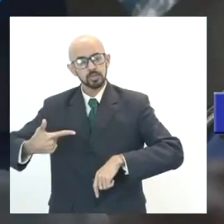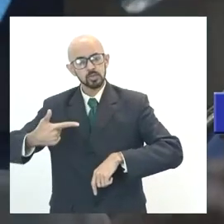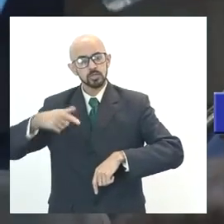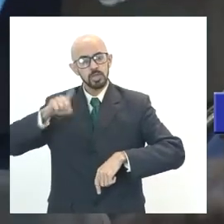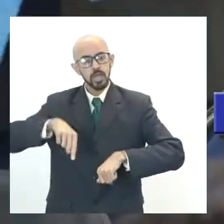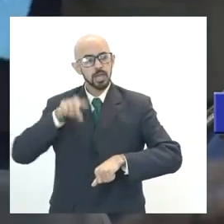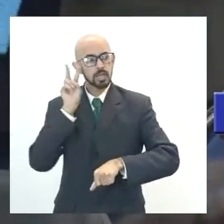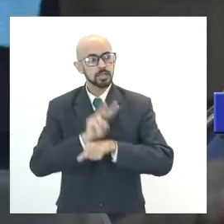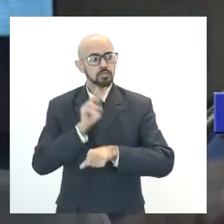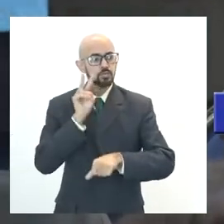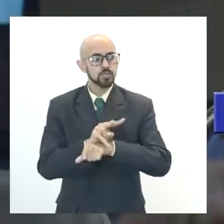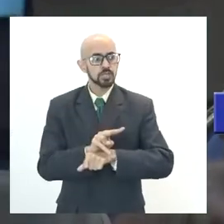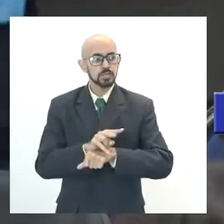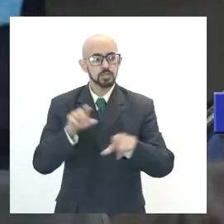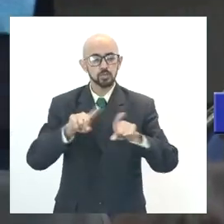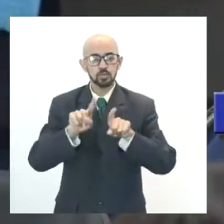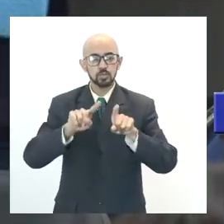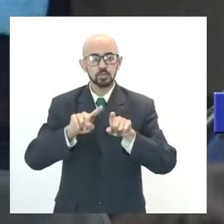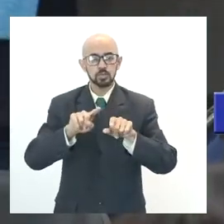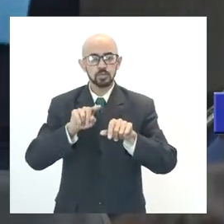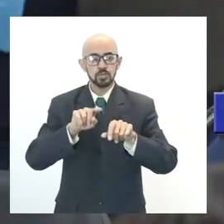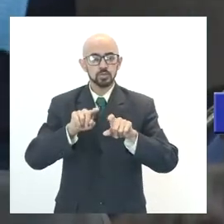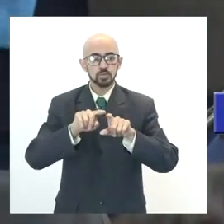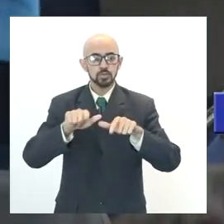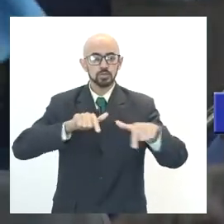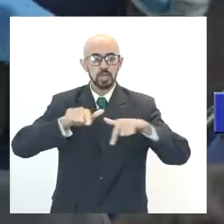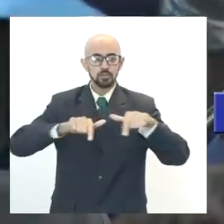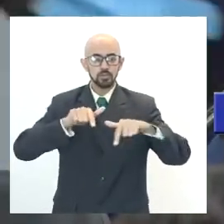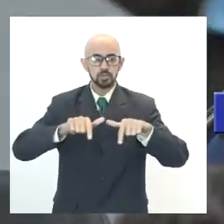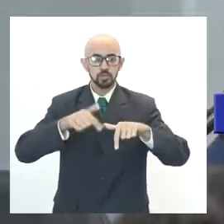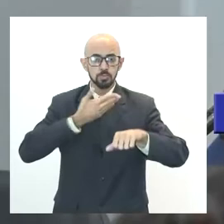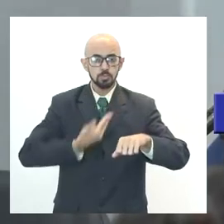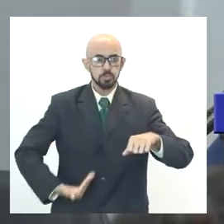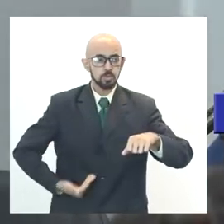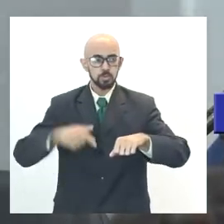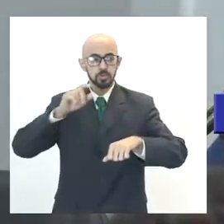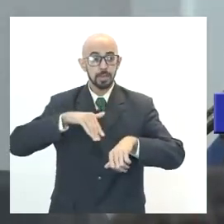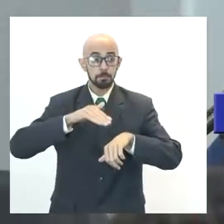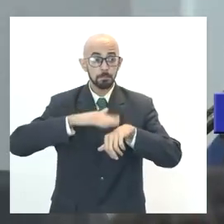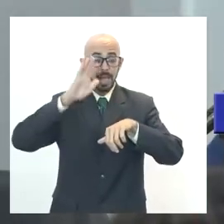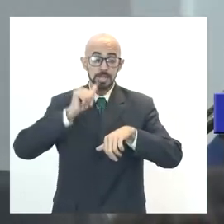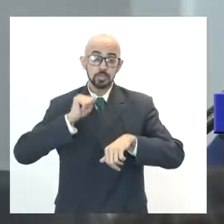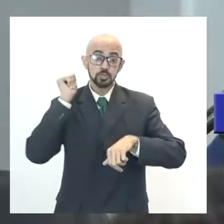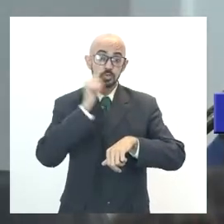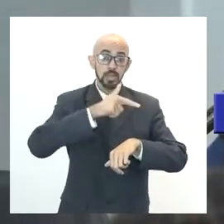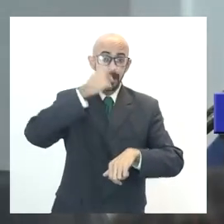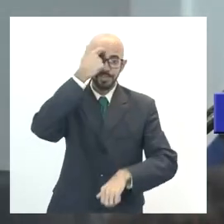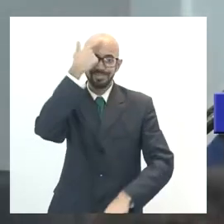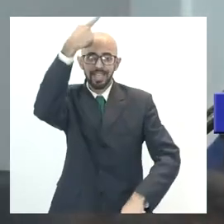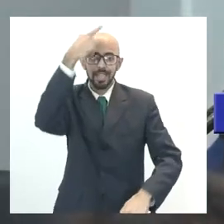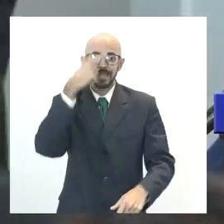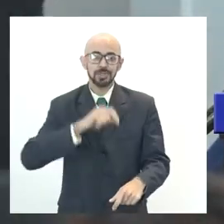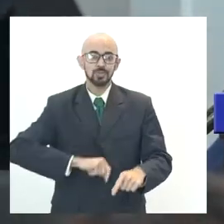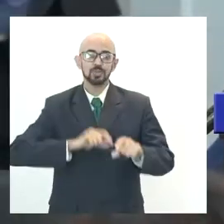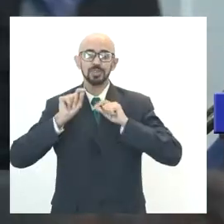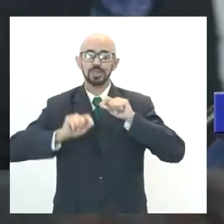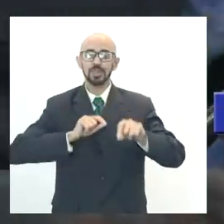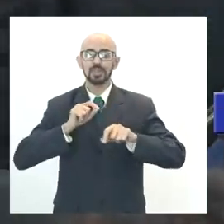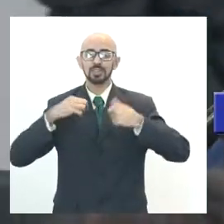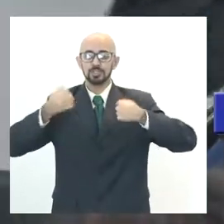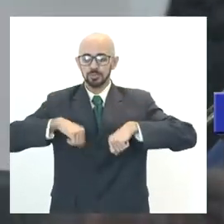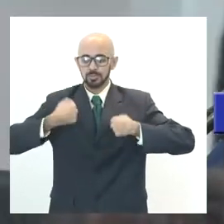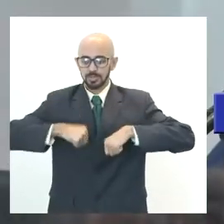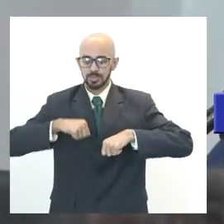do serviço público mas é muito mais a ideia de que nós precisamos preservar os direitos